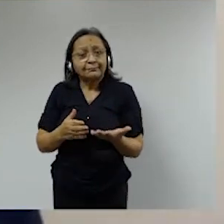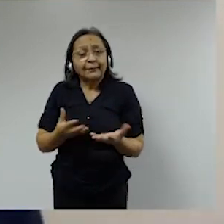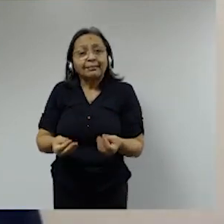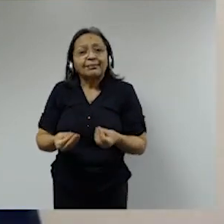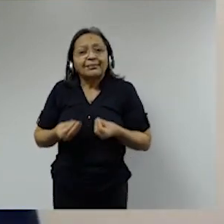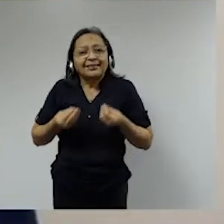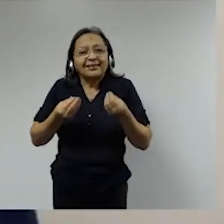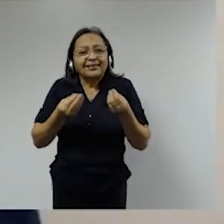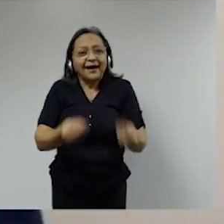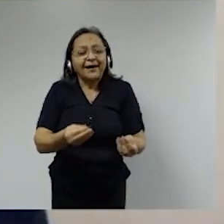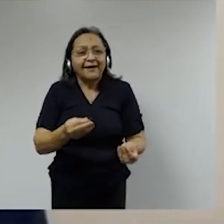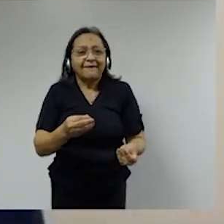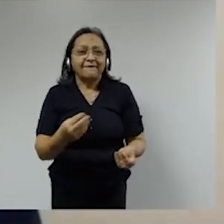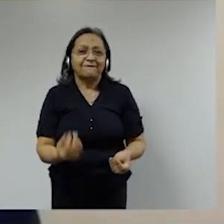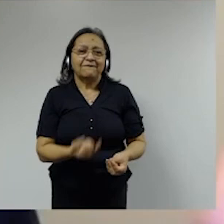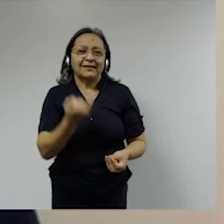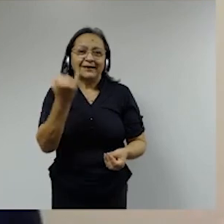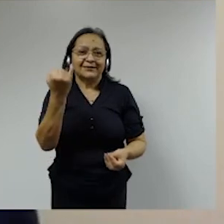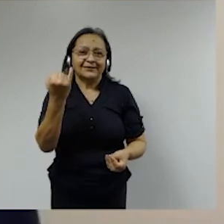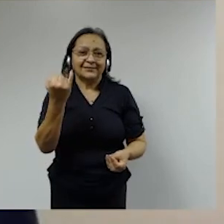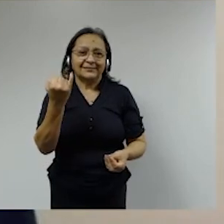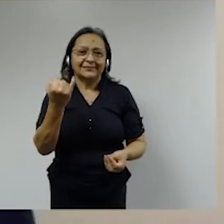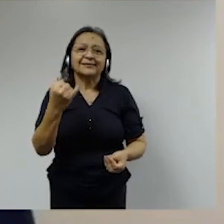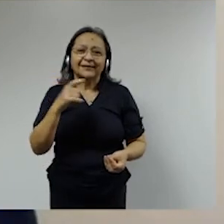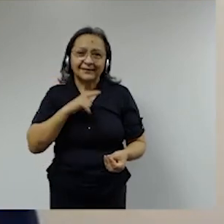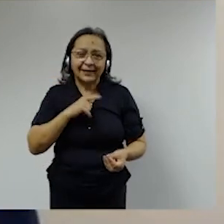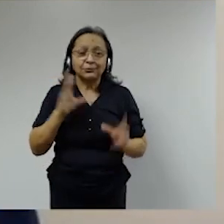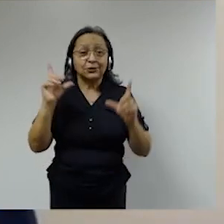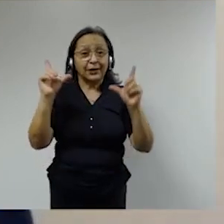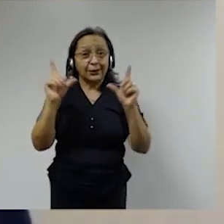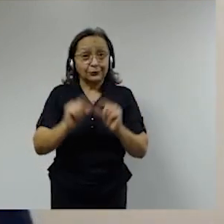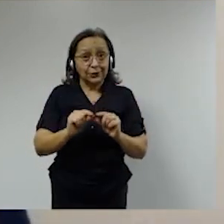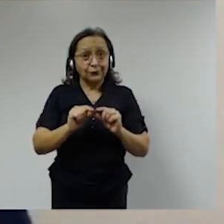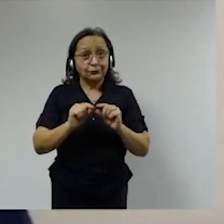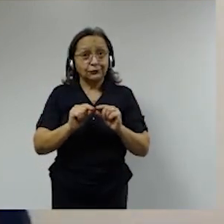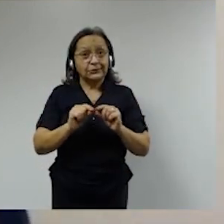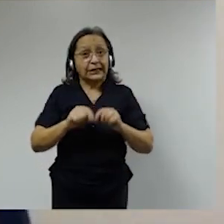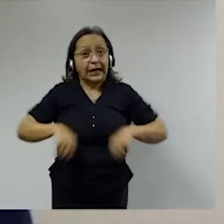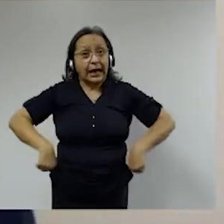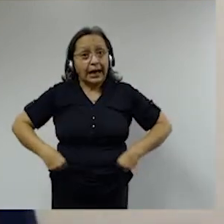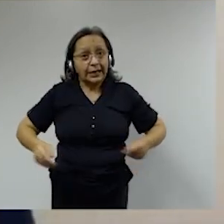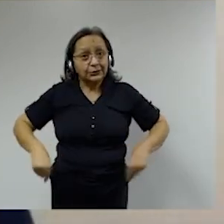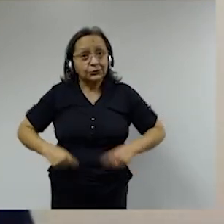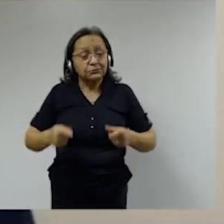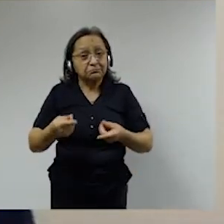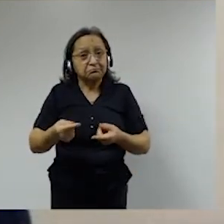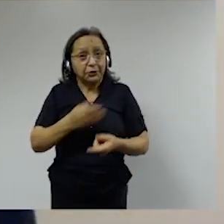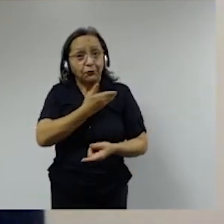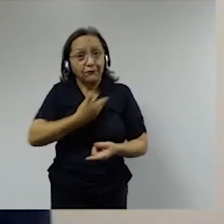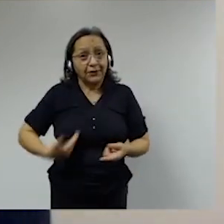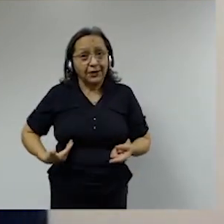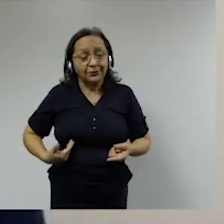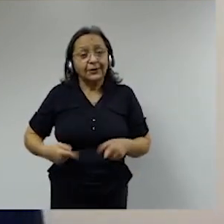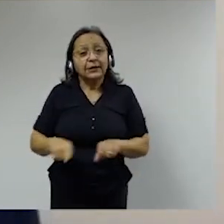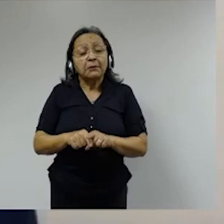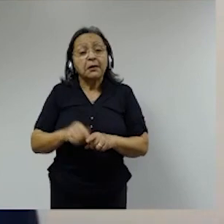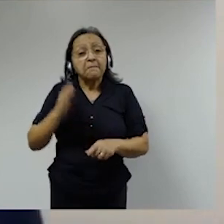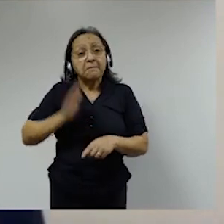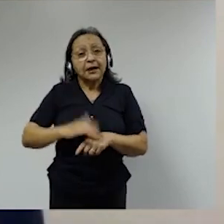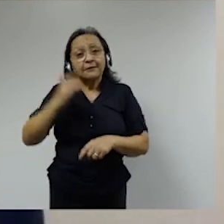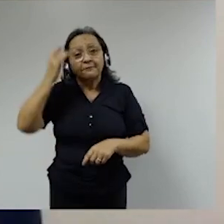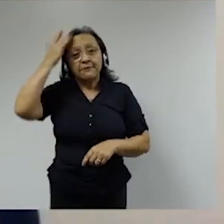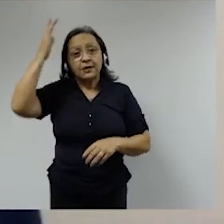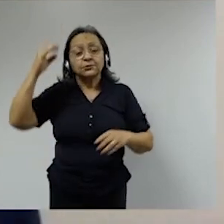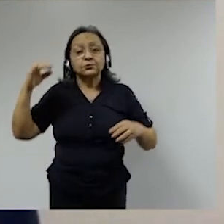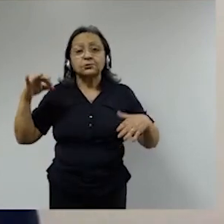traz essa vantagem. Nós temos reduções de custos para o poder público. Se eu facilito a mobilidade